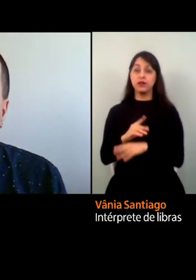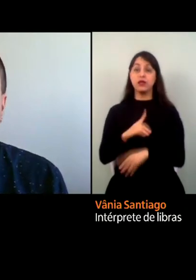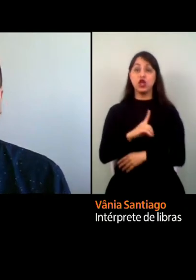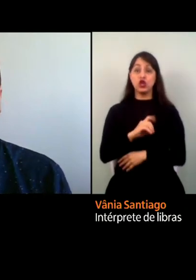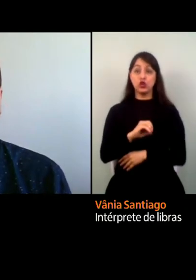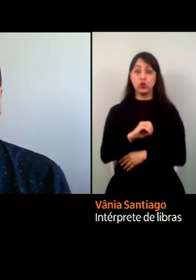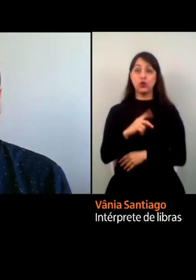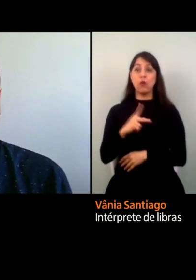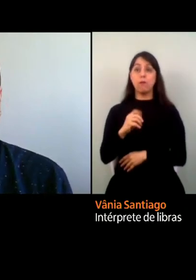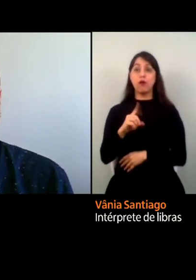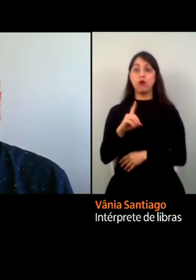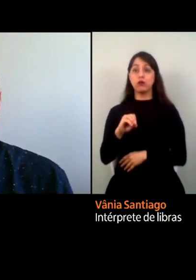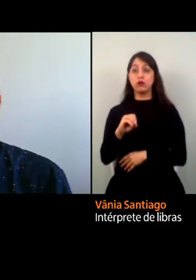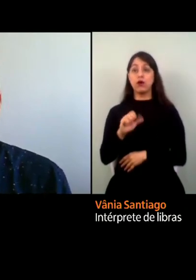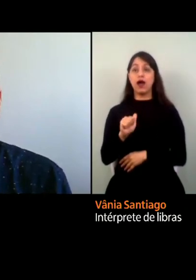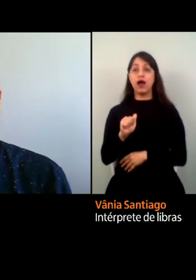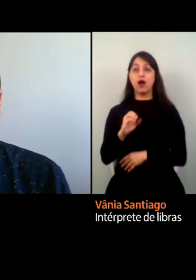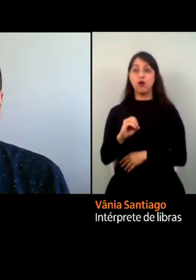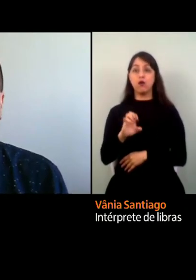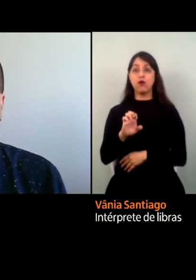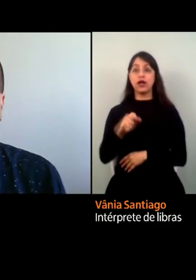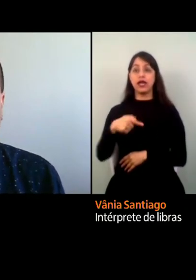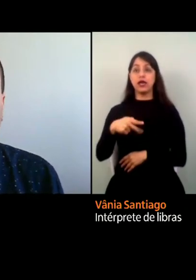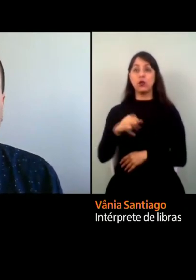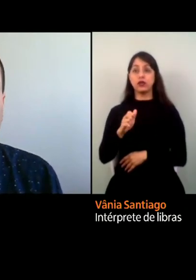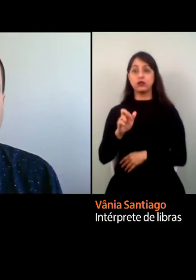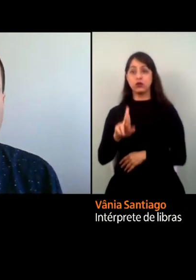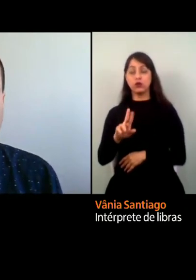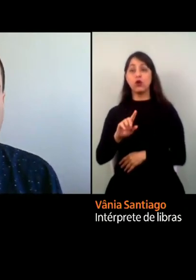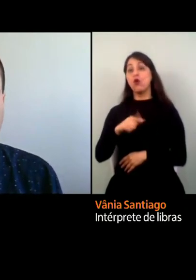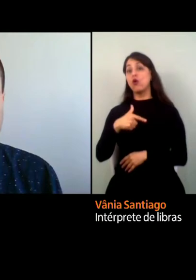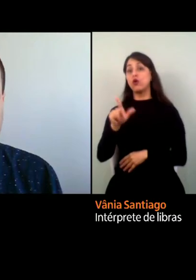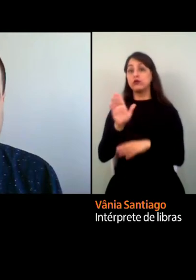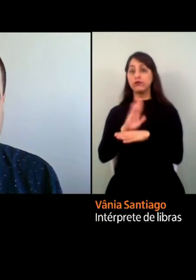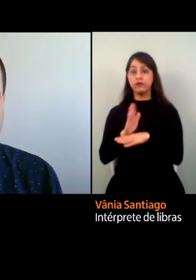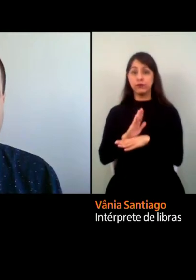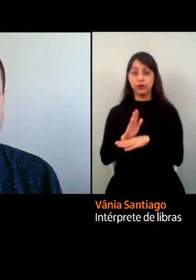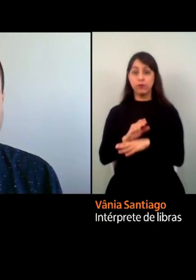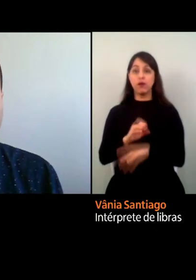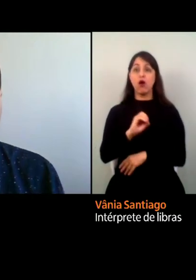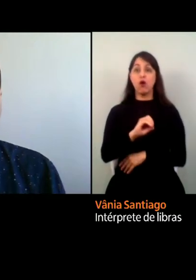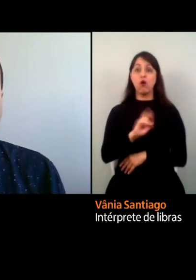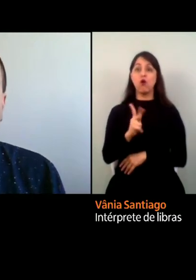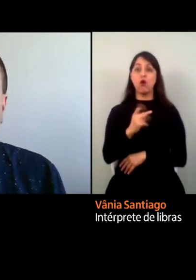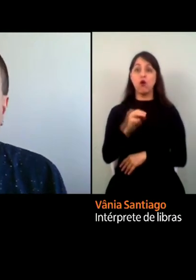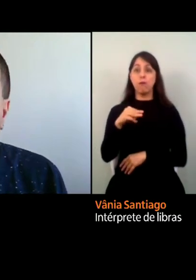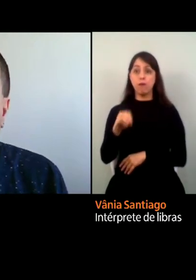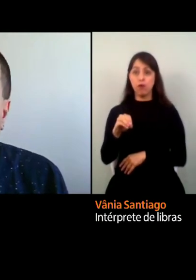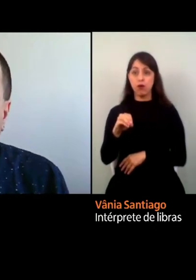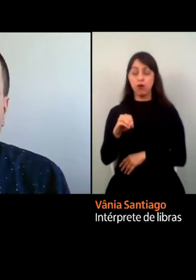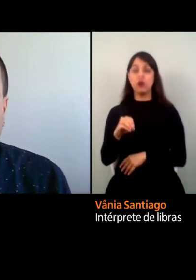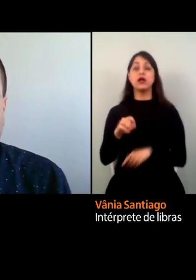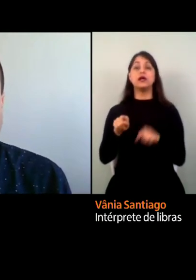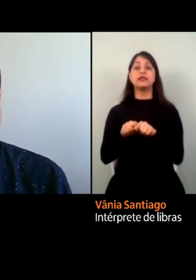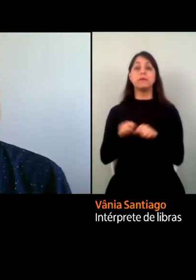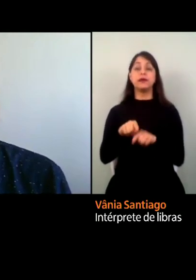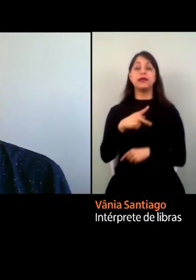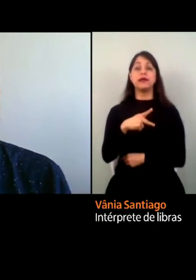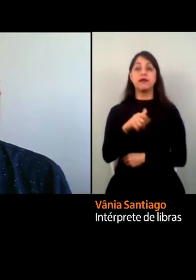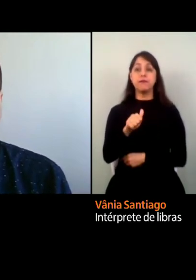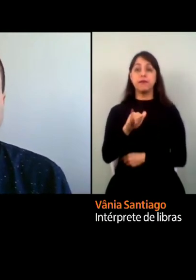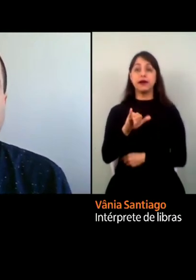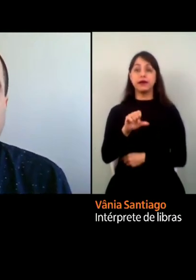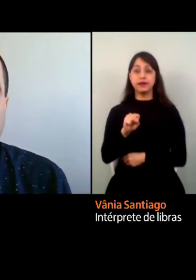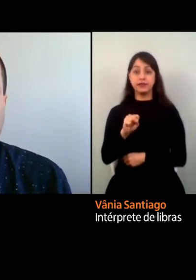1986, O Homo, de 2004, e País Bárbaro, de 2013. A menção a Ken